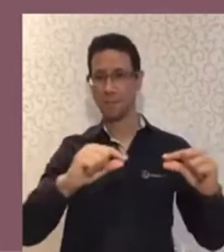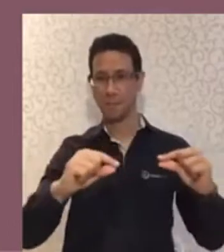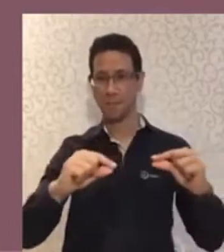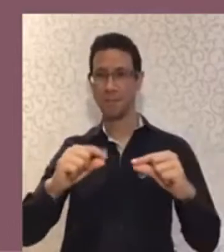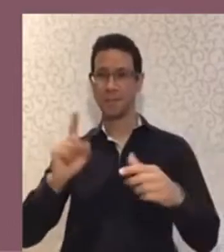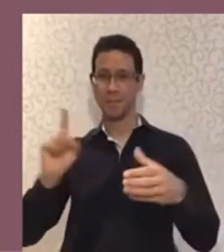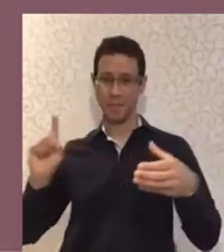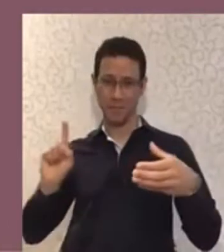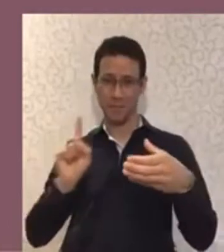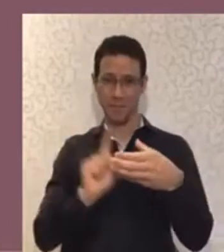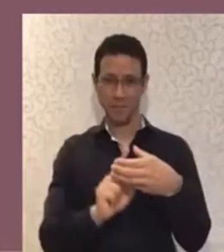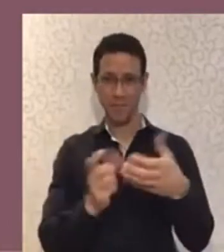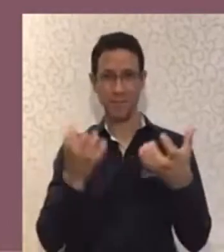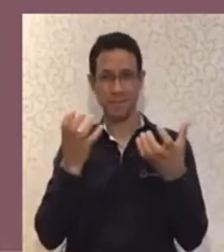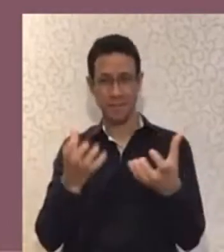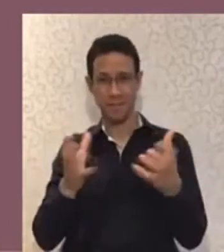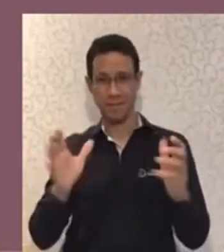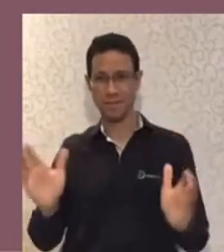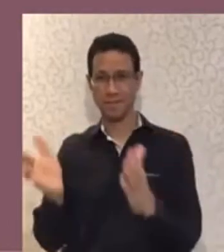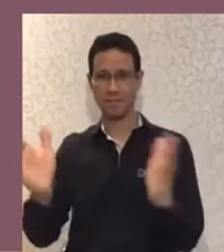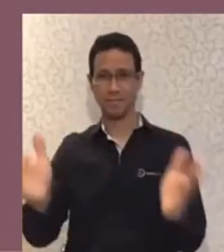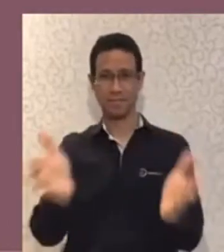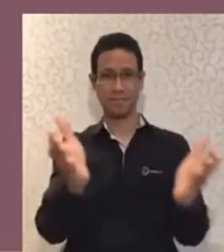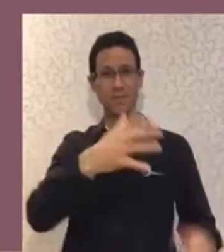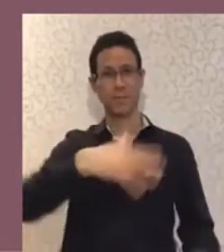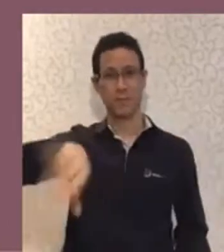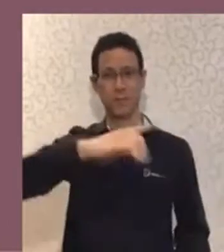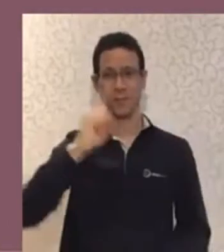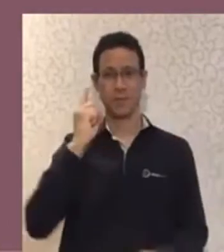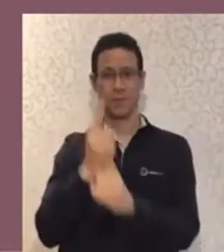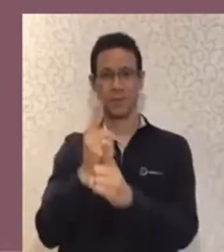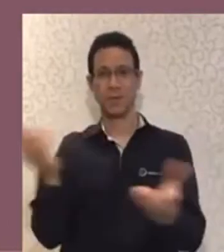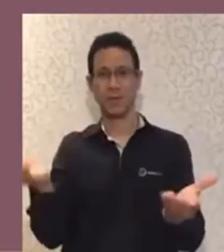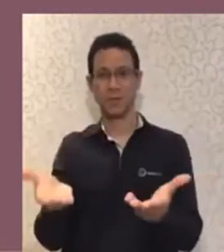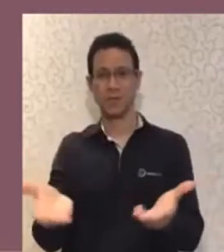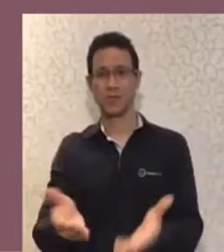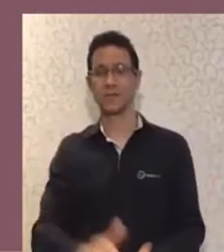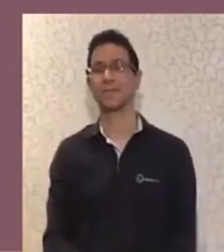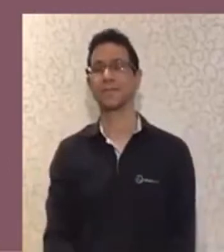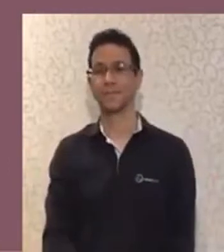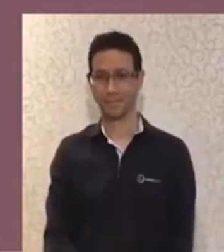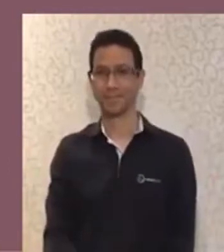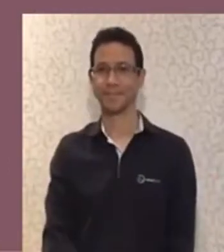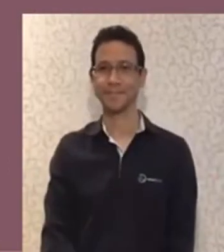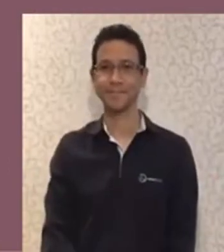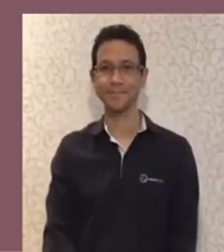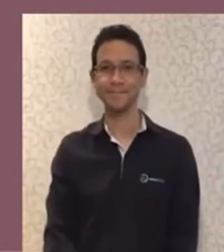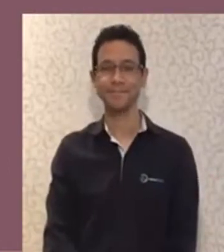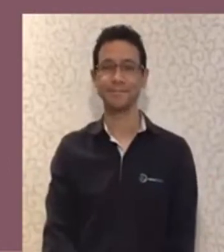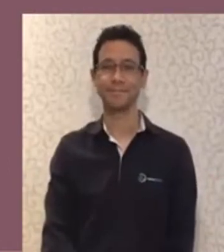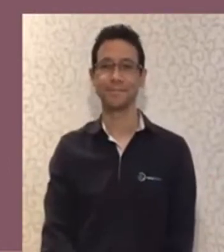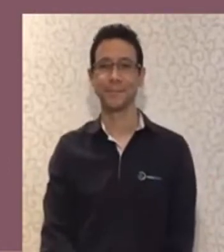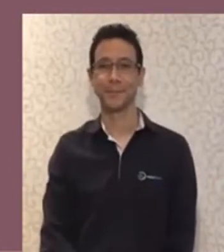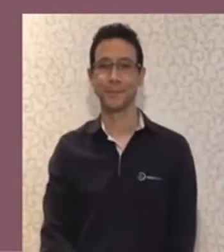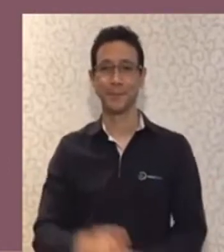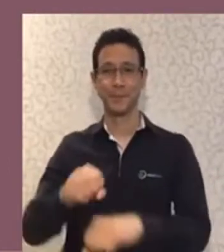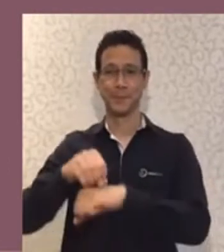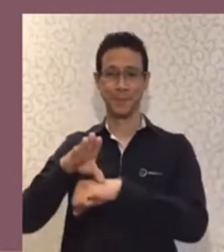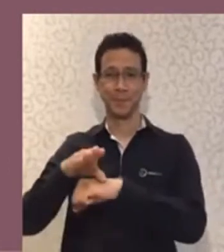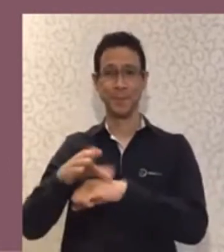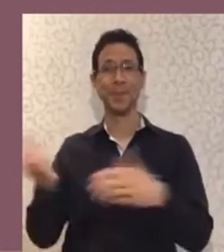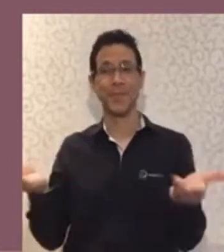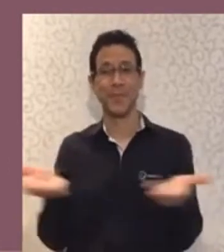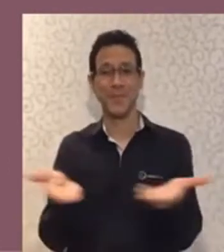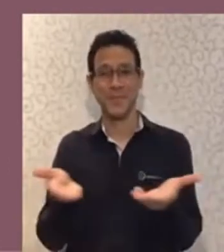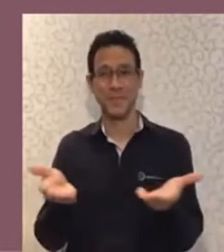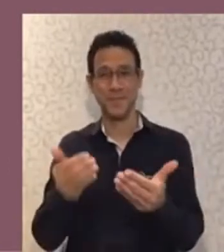esperamos afetar e ser afetados por vocês no encontro de hoje. Pois bem, dito isso, para começar os nossos